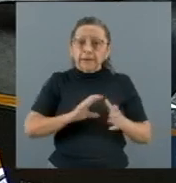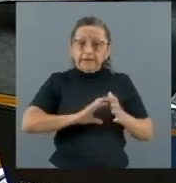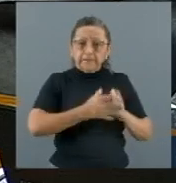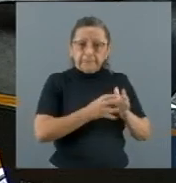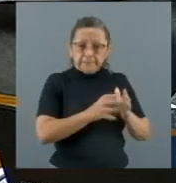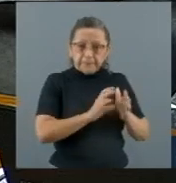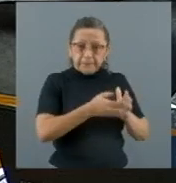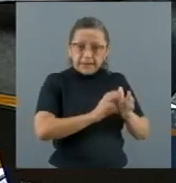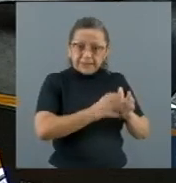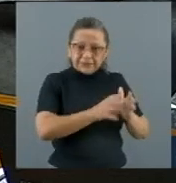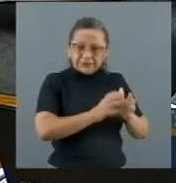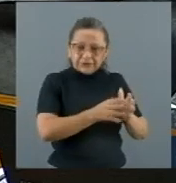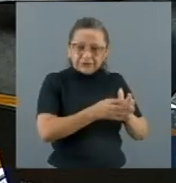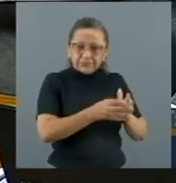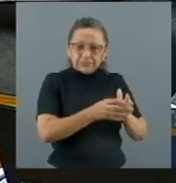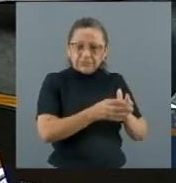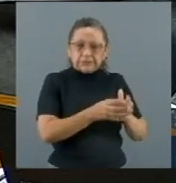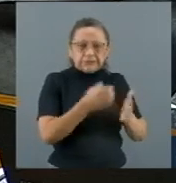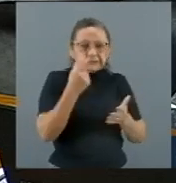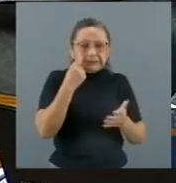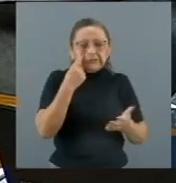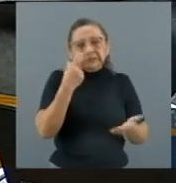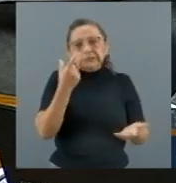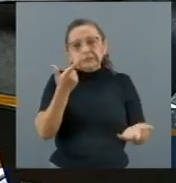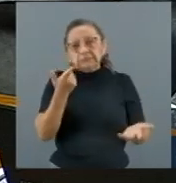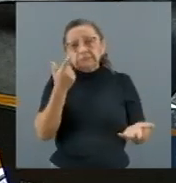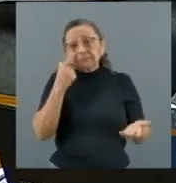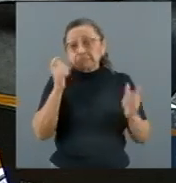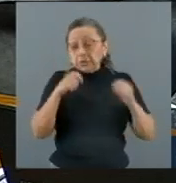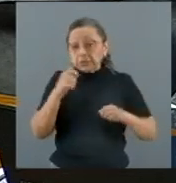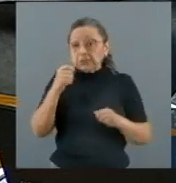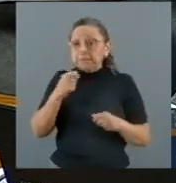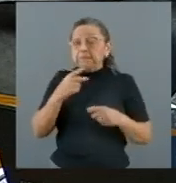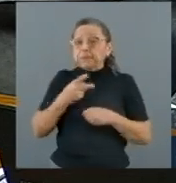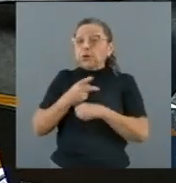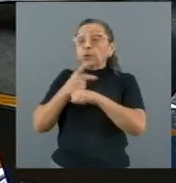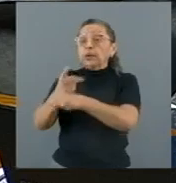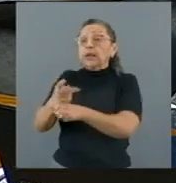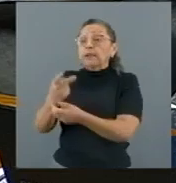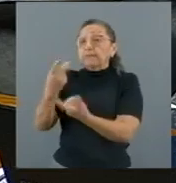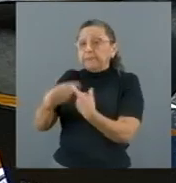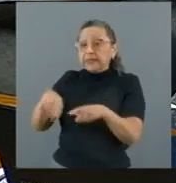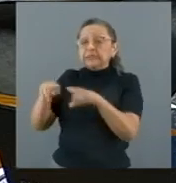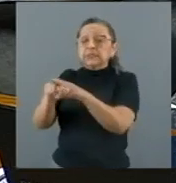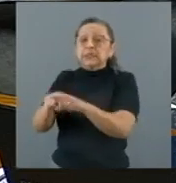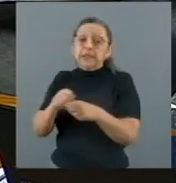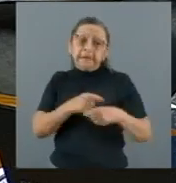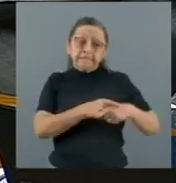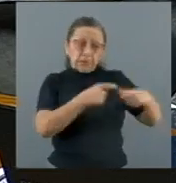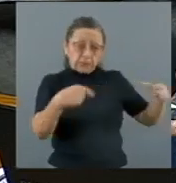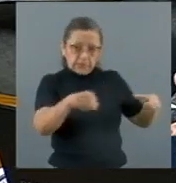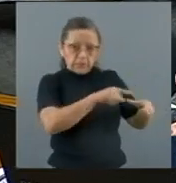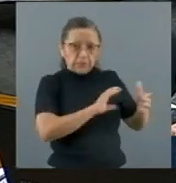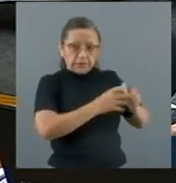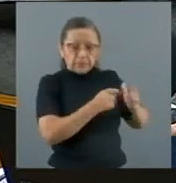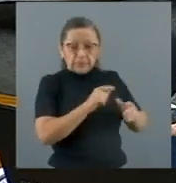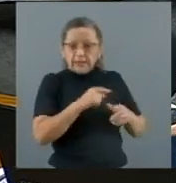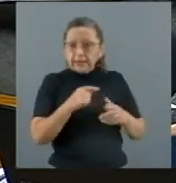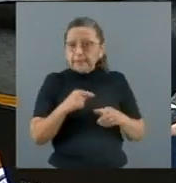tendem a buscar franquias, e boa parte dos partidos são franquias de uma única